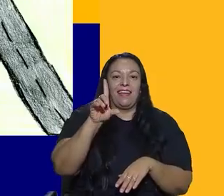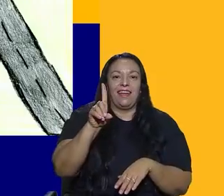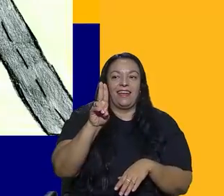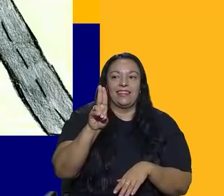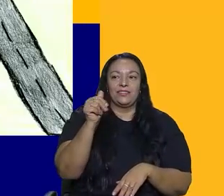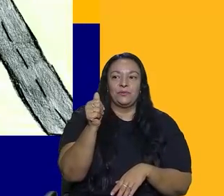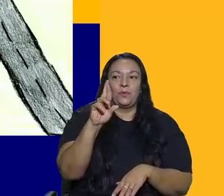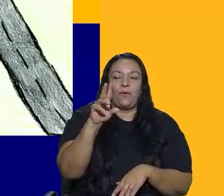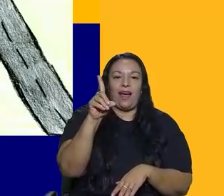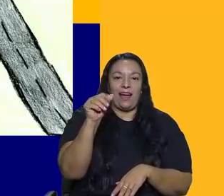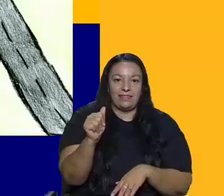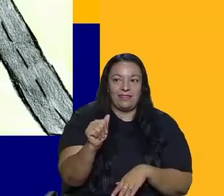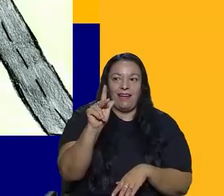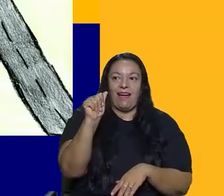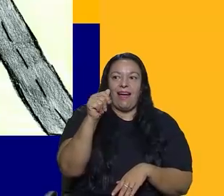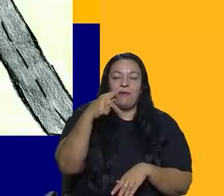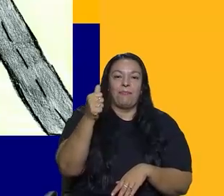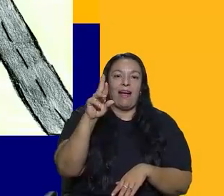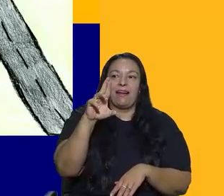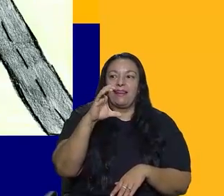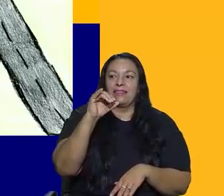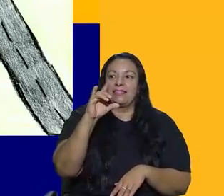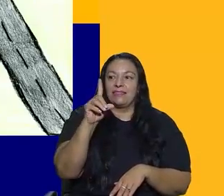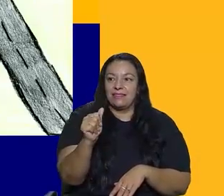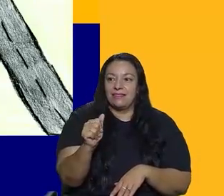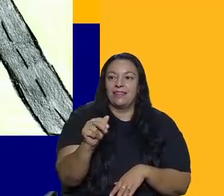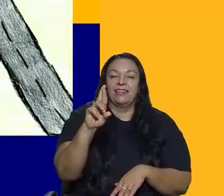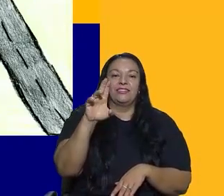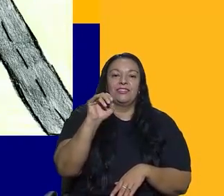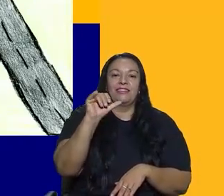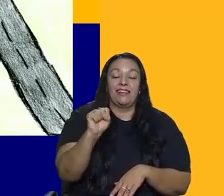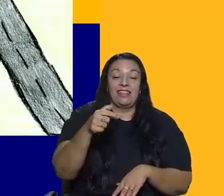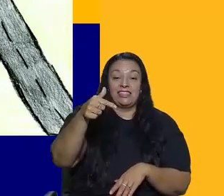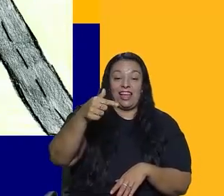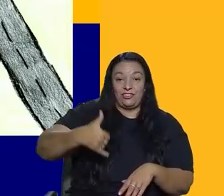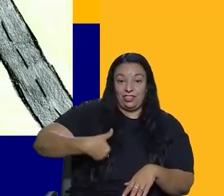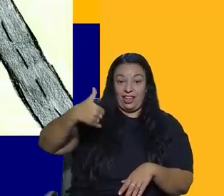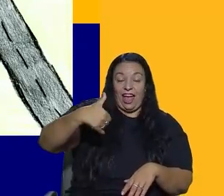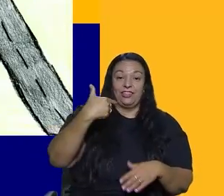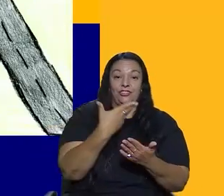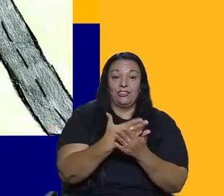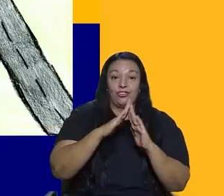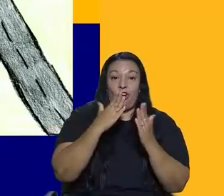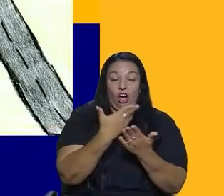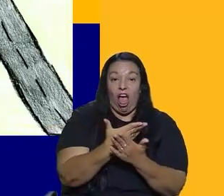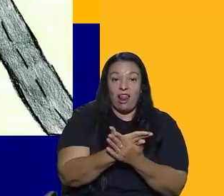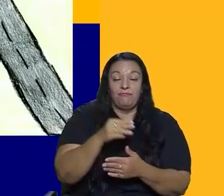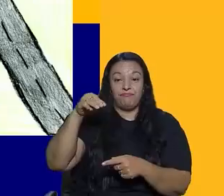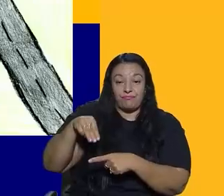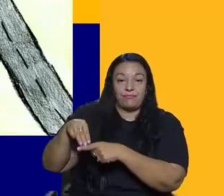Eduarda Aparecida dos Reis. Ela tem 7 aninhos e estuda na Escola